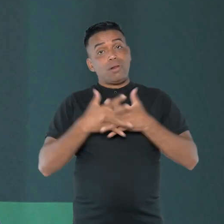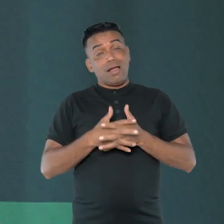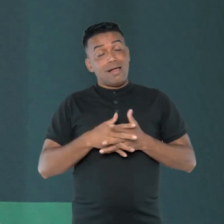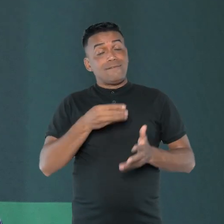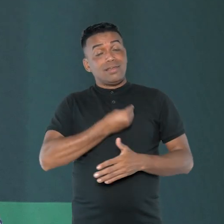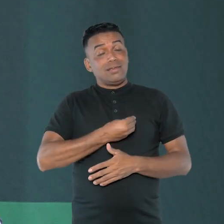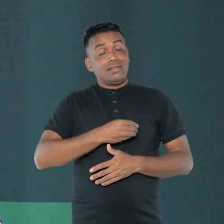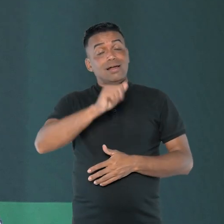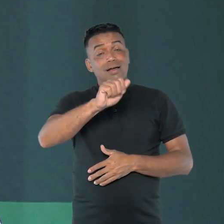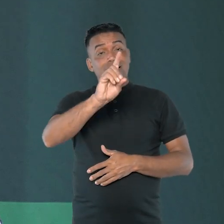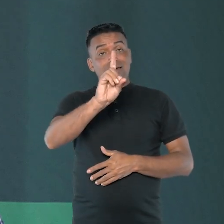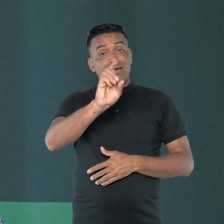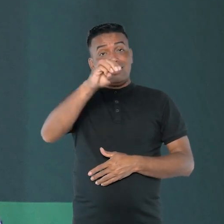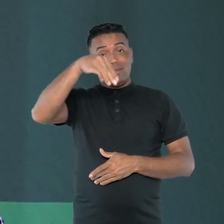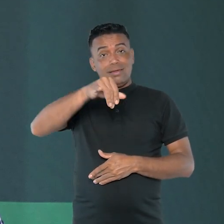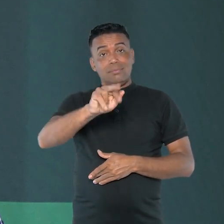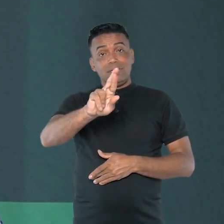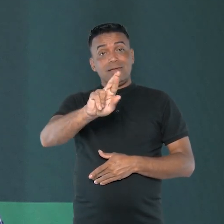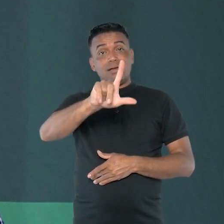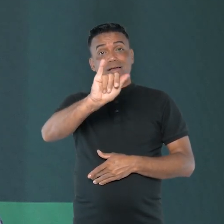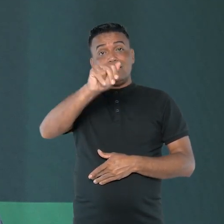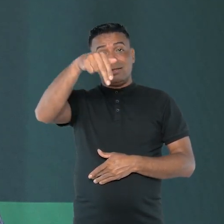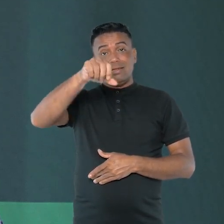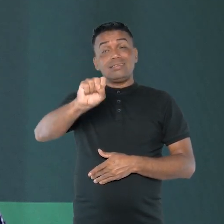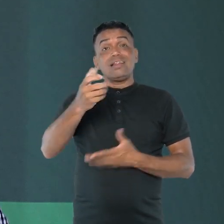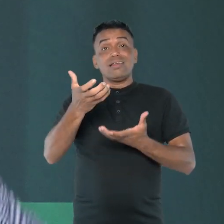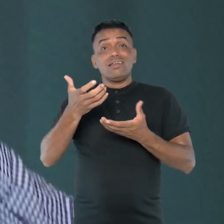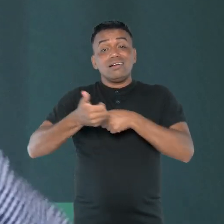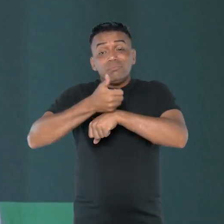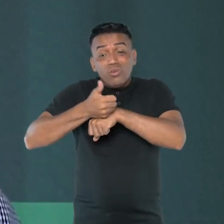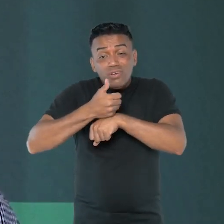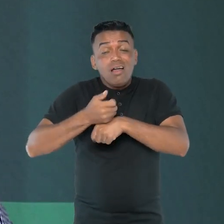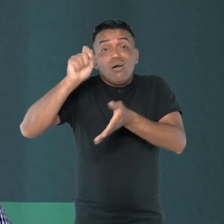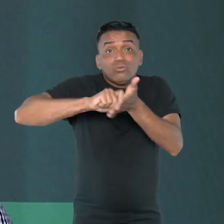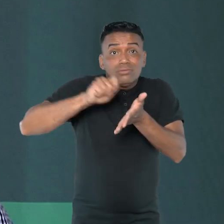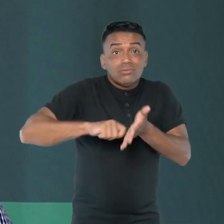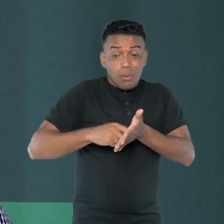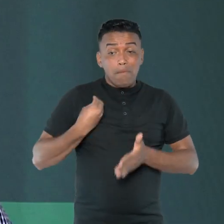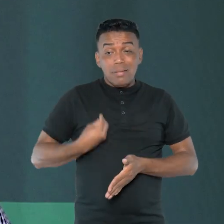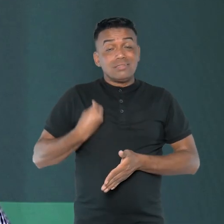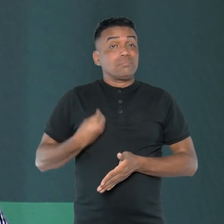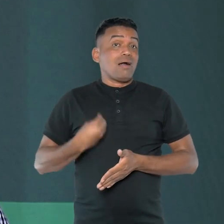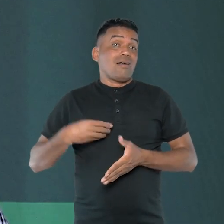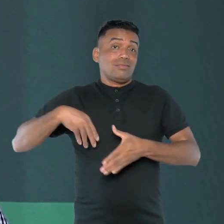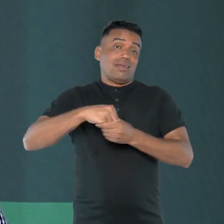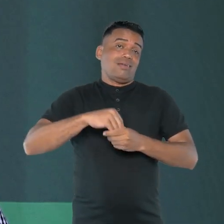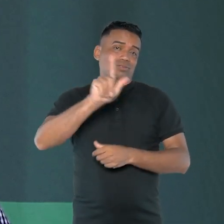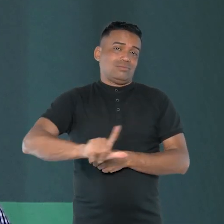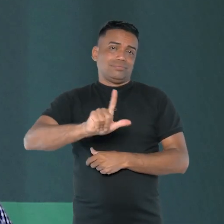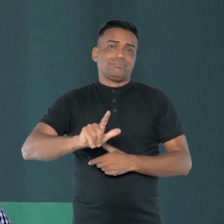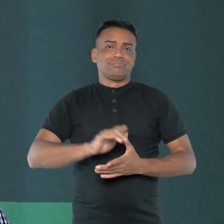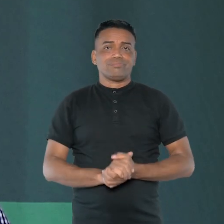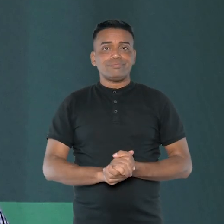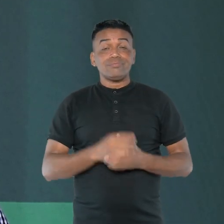Lins, ele dizia que ele queria ser escritor, queria se exprimir, queria participar desse movimento literário. Por quê?